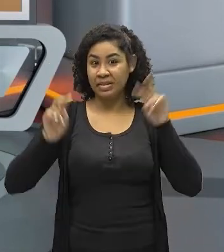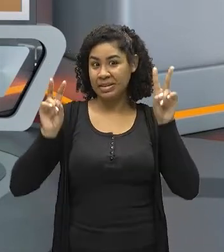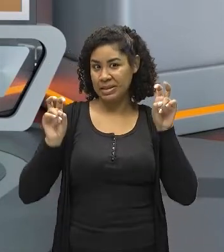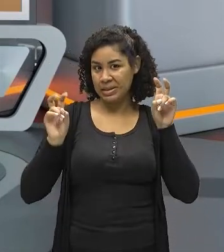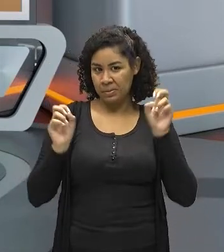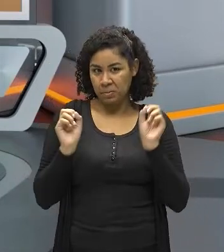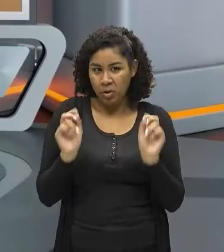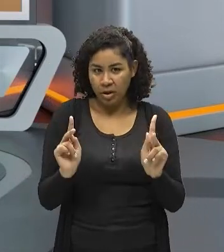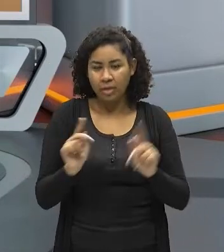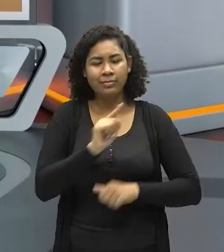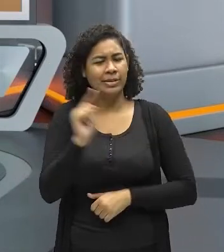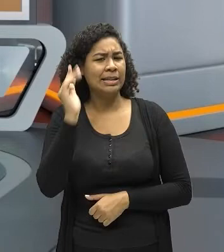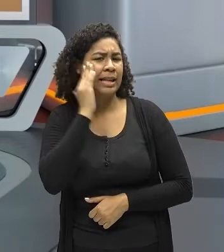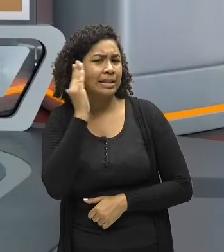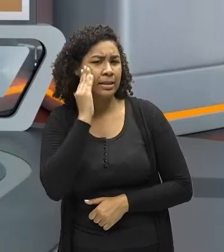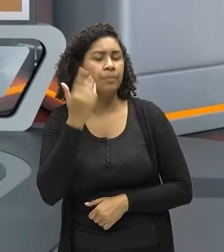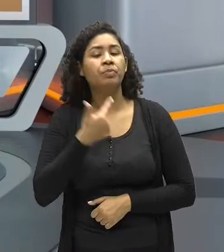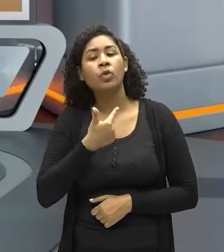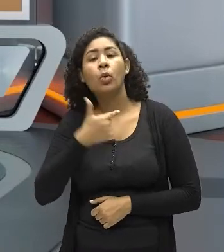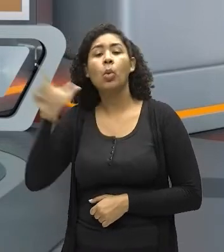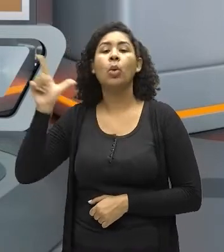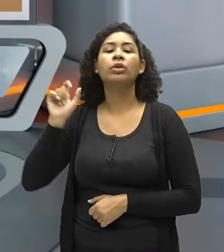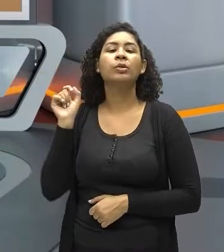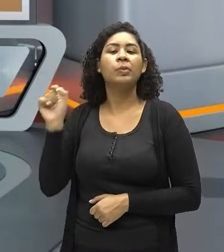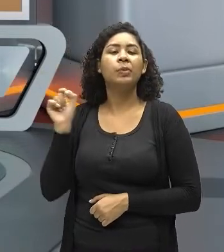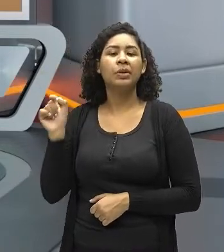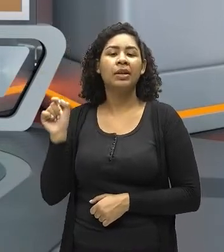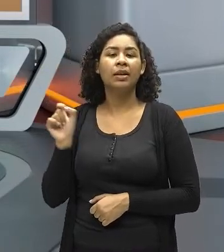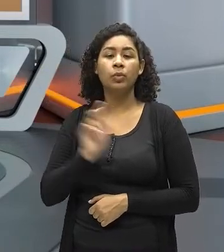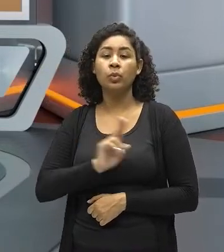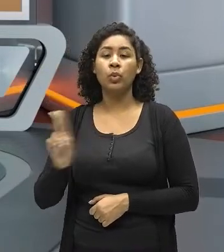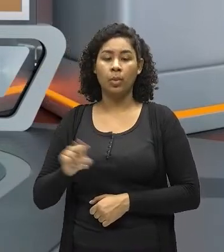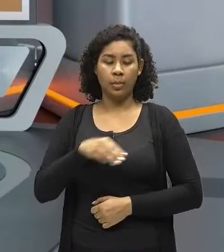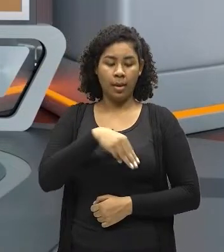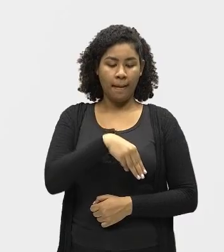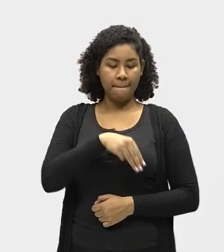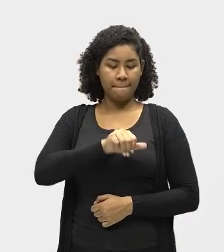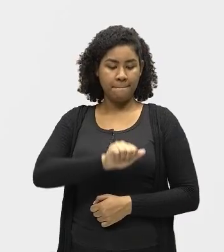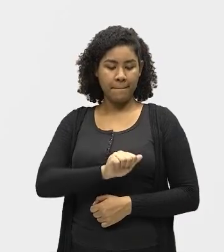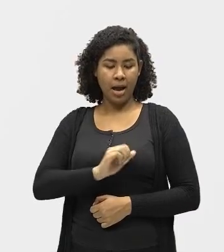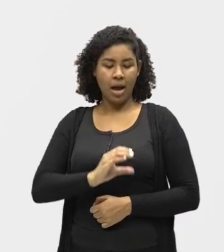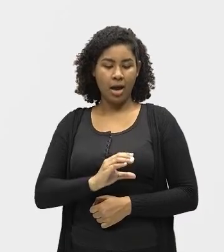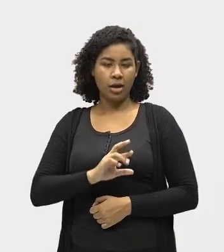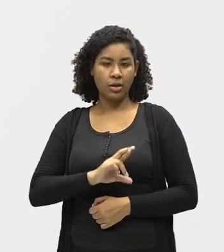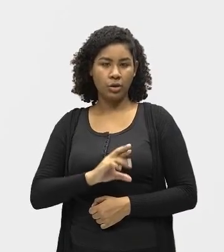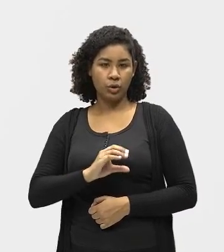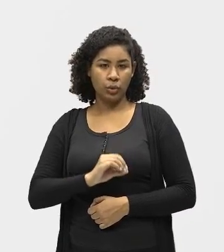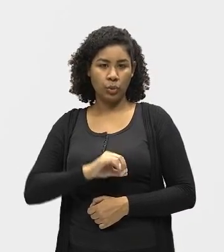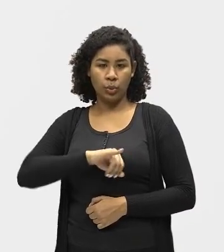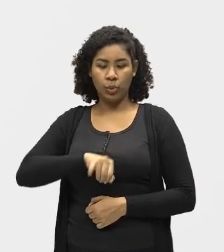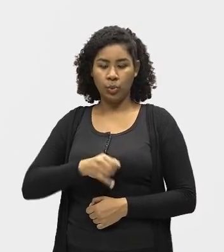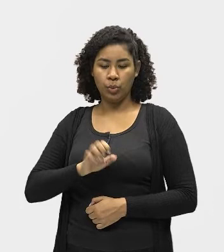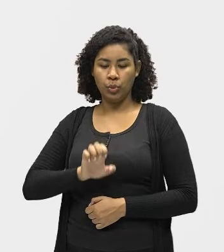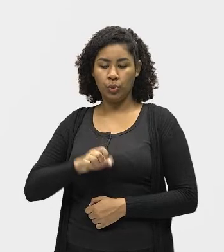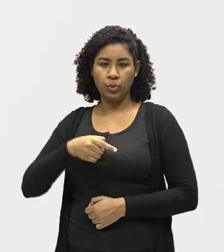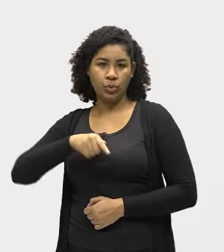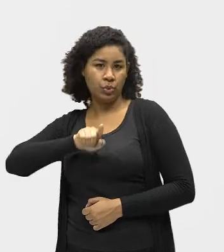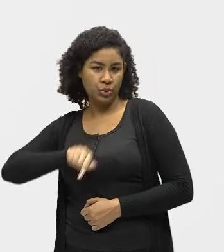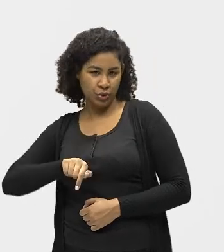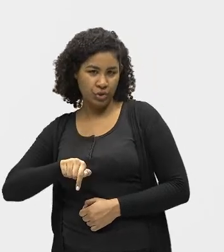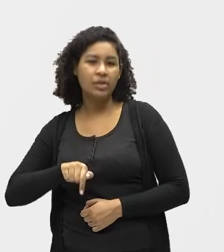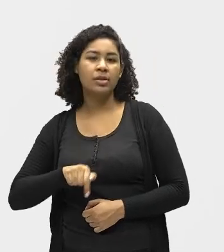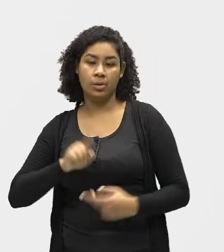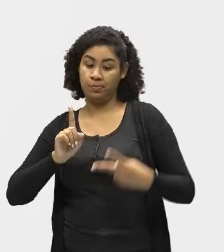já sabem, o próximo tronco é o quê? O macro G. Vamos lá falar sobre ele? O macro G.